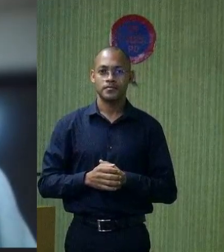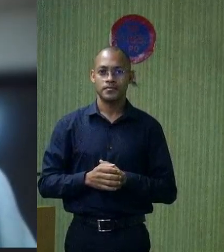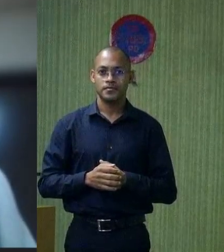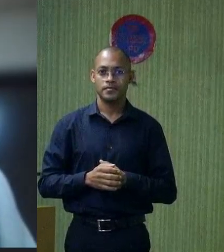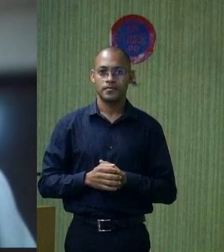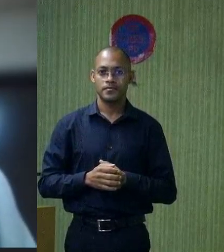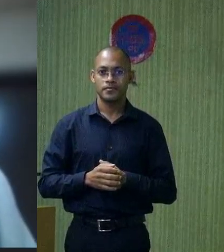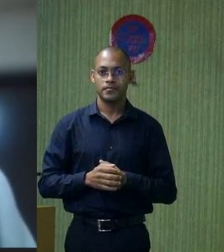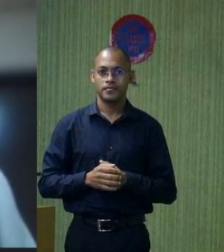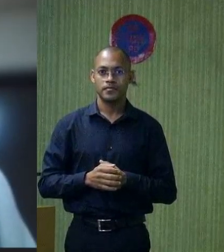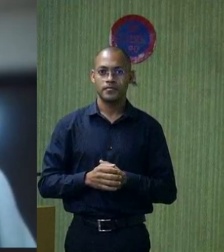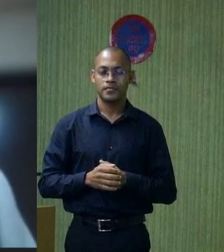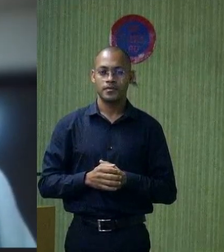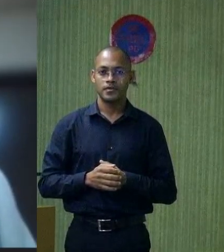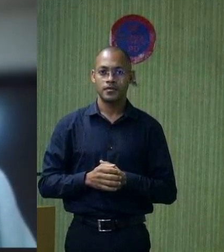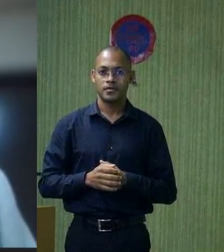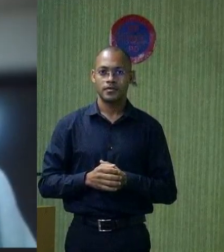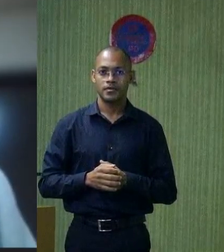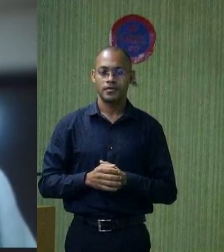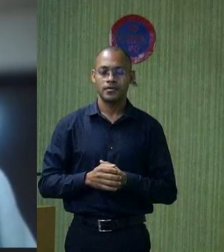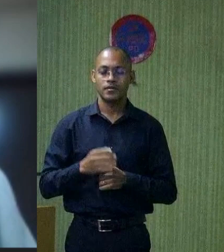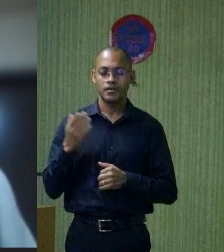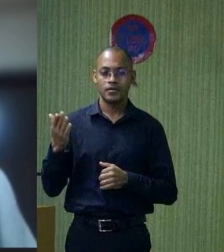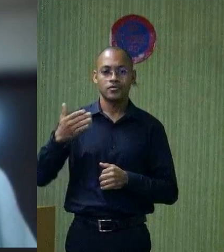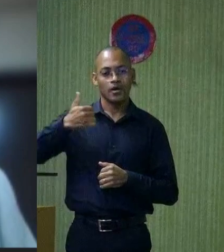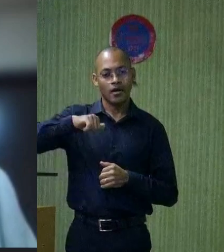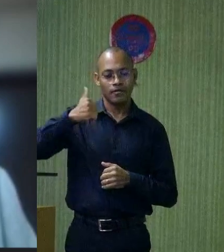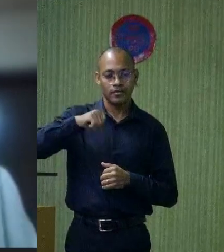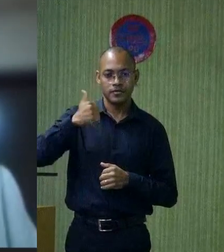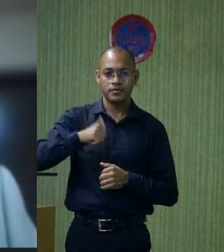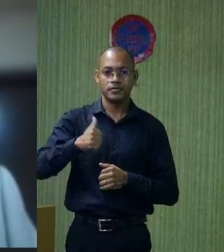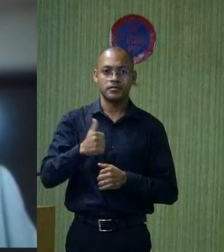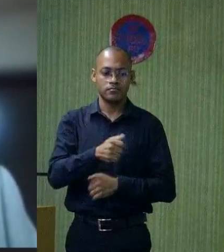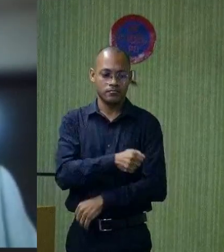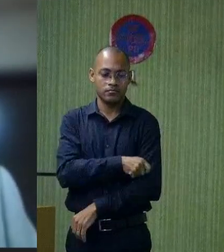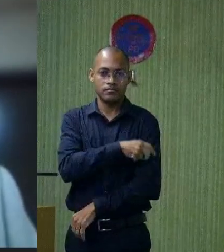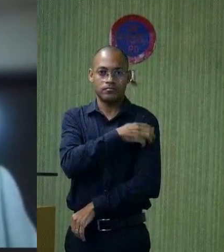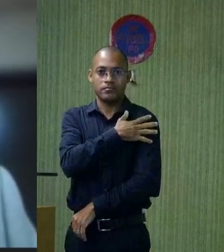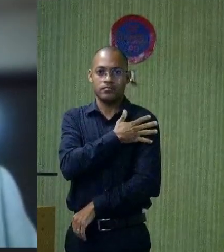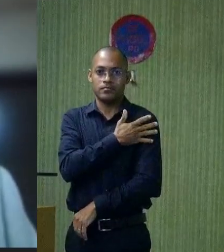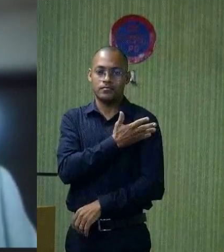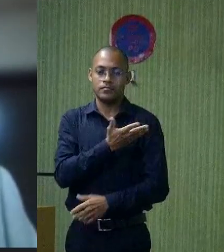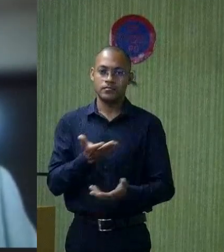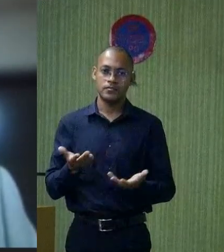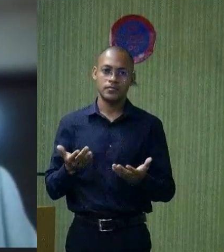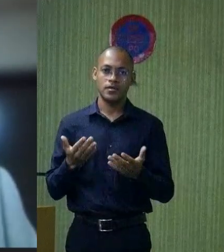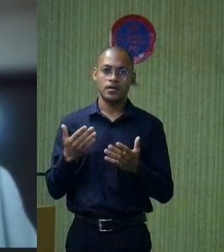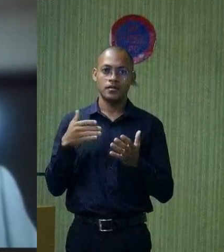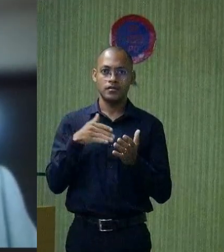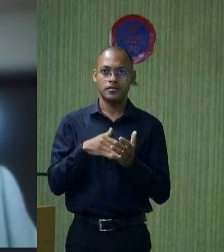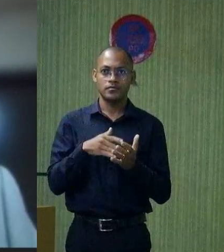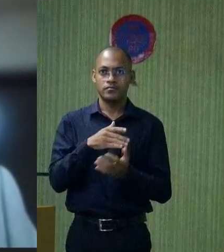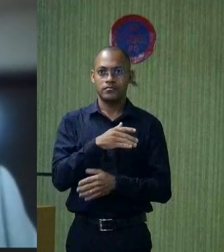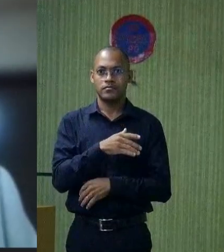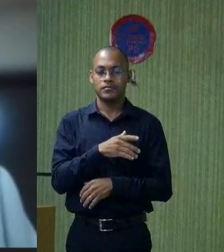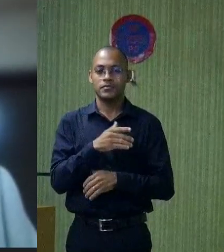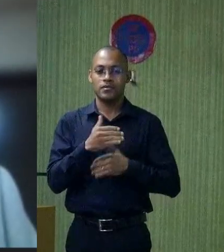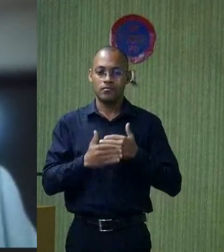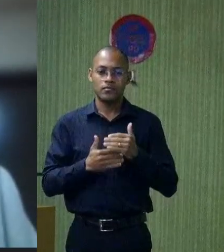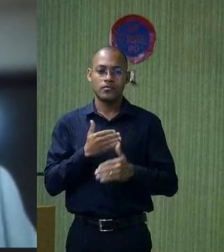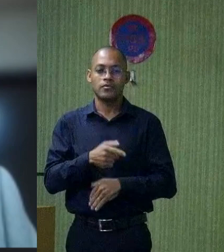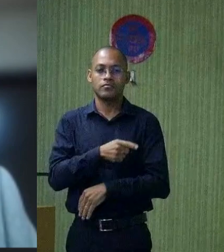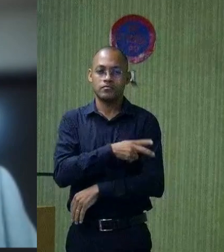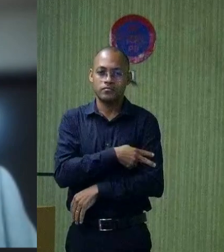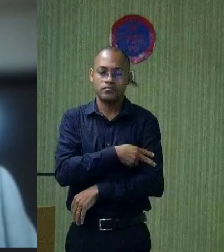torno do saeb né que avalia a alfabetização do ensino regular né No segundo ano depois avalia a